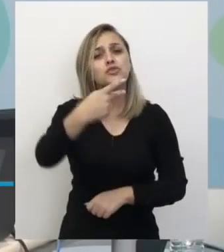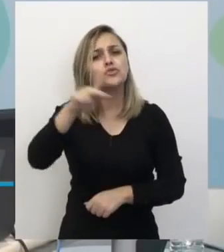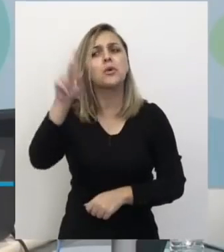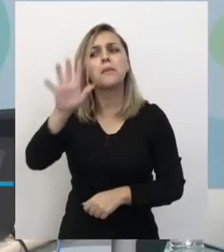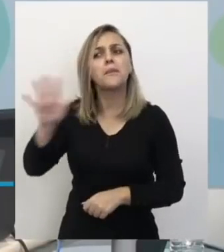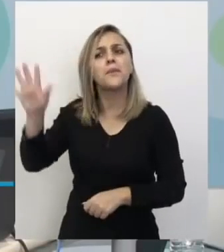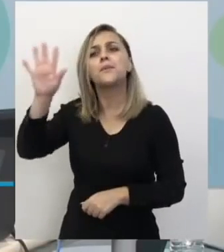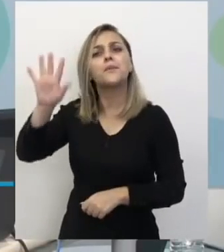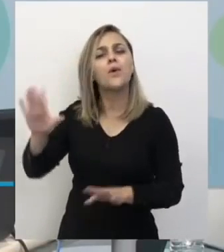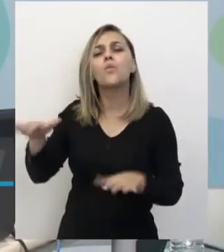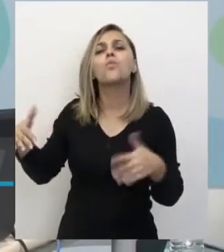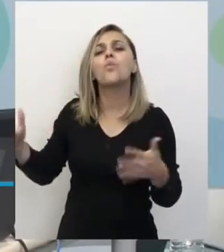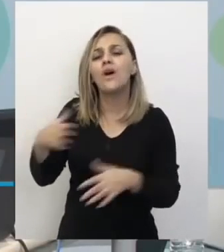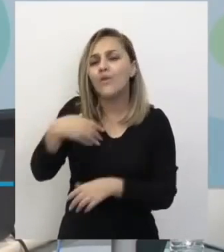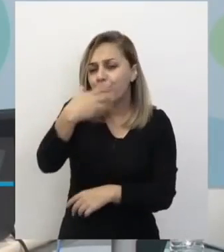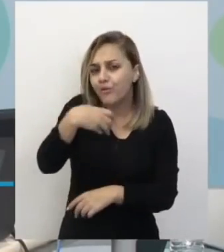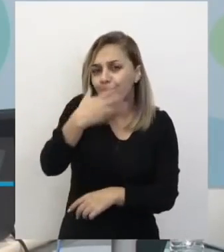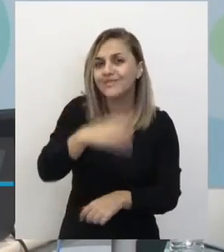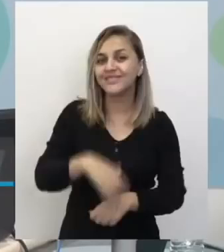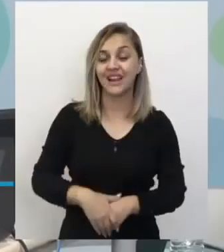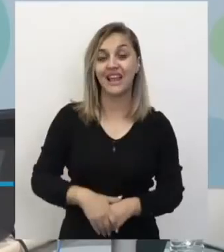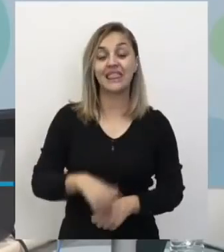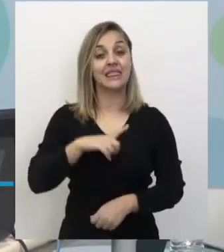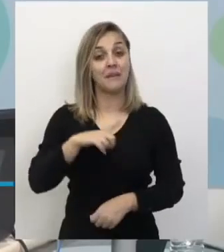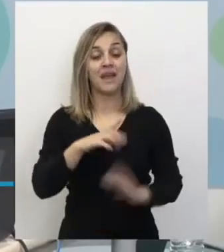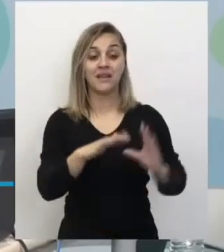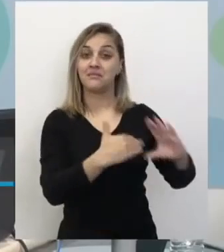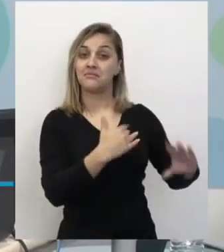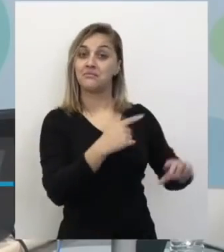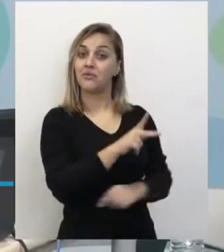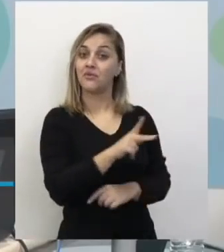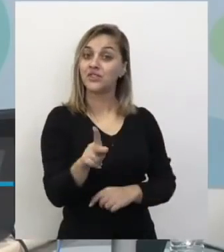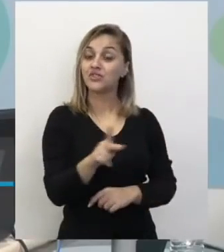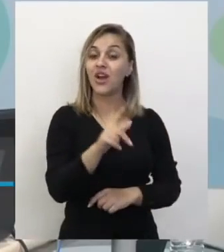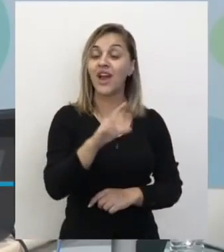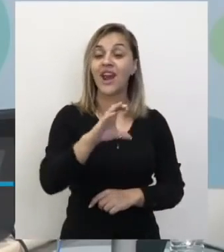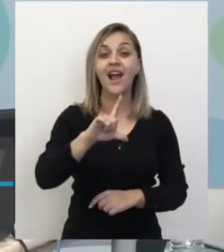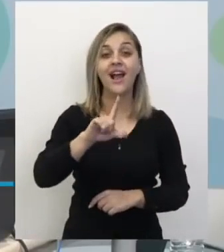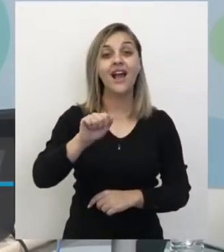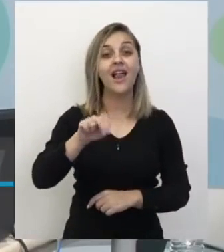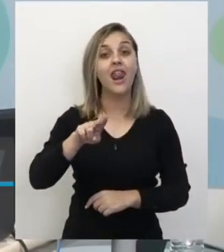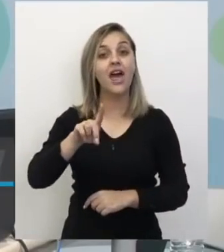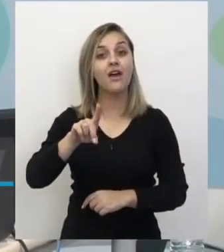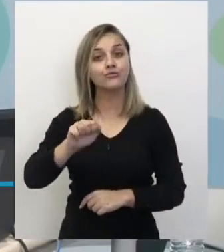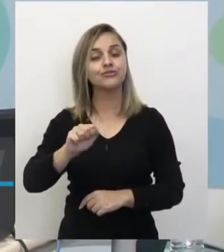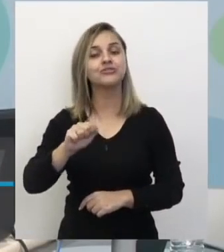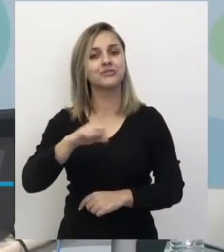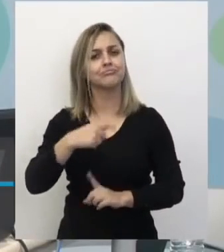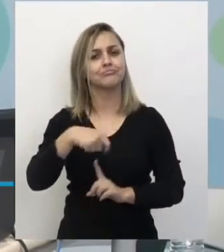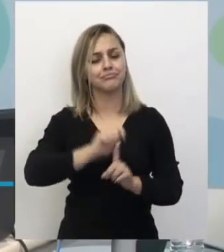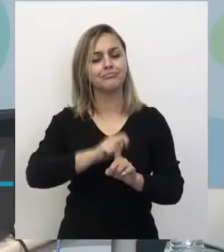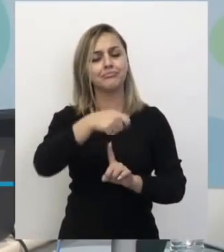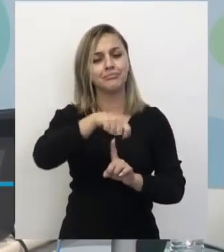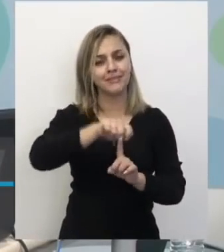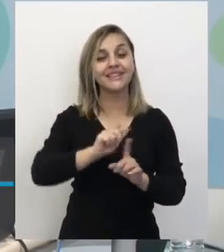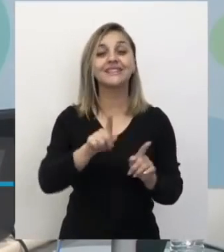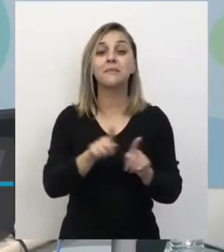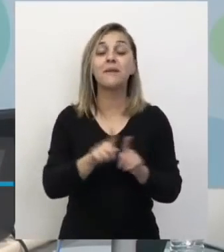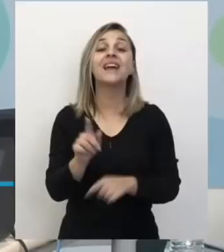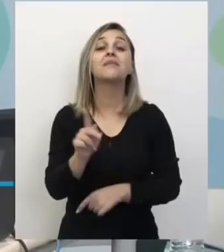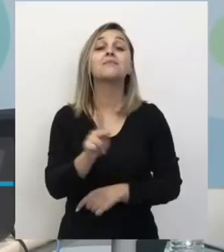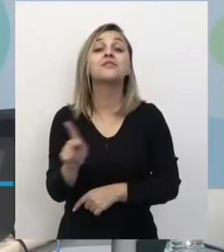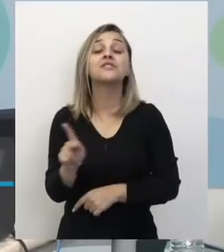tudo mais. Tem outros que colocaram aqui banana, com a professora Cláudia, e a professora Andréia Diz que os alunos do 6º ano que estão lá acompanhando com